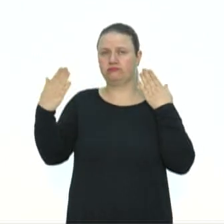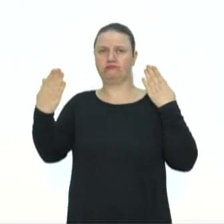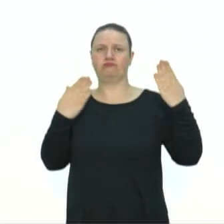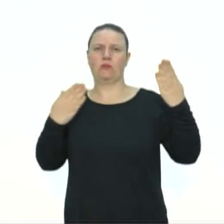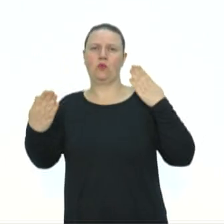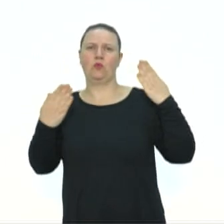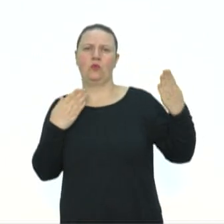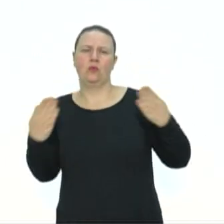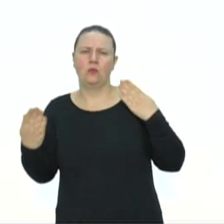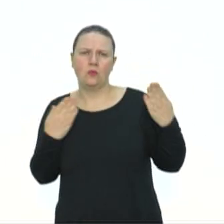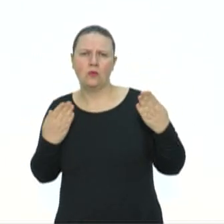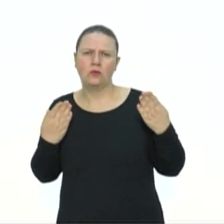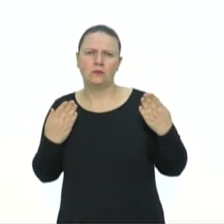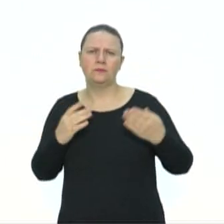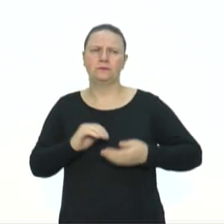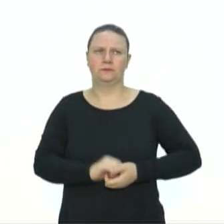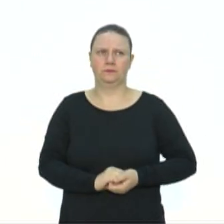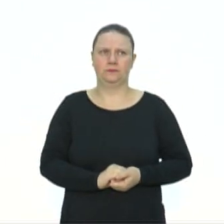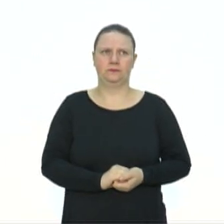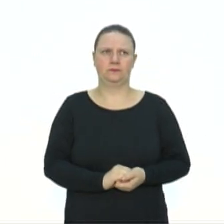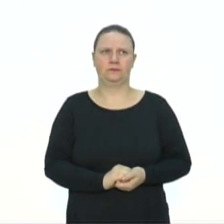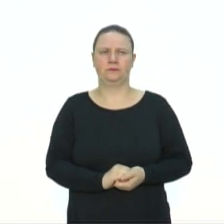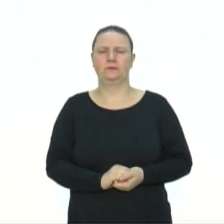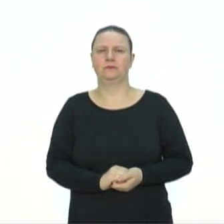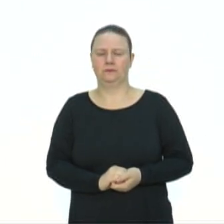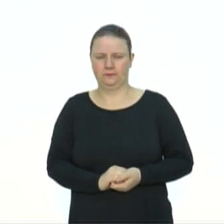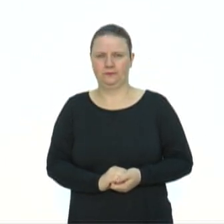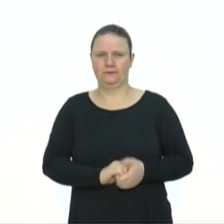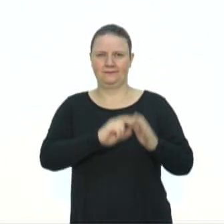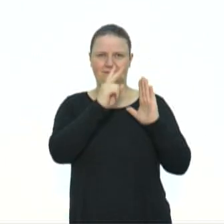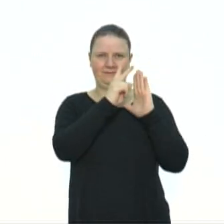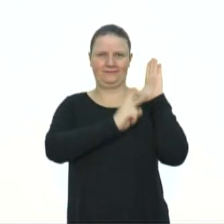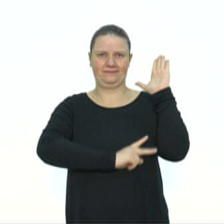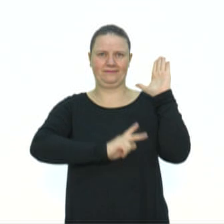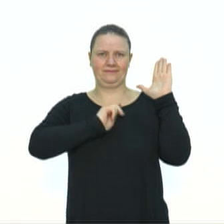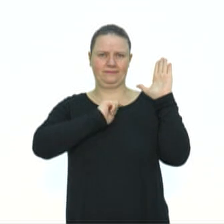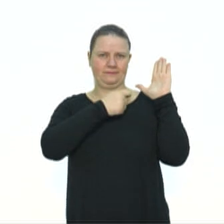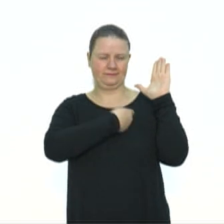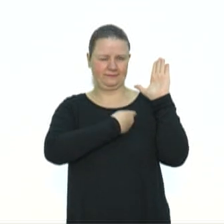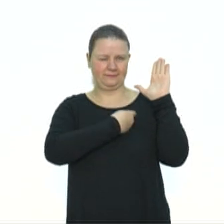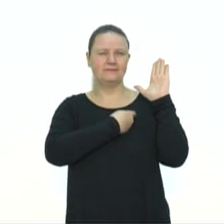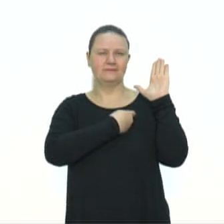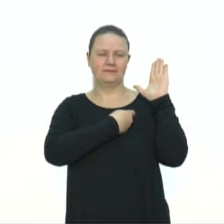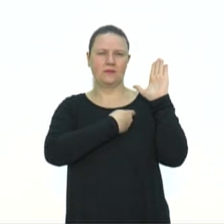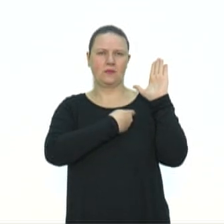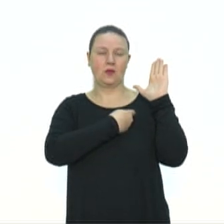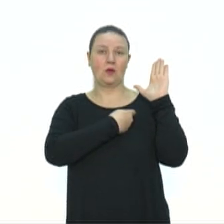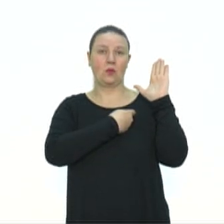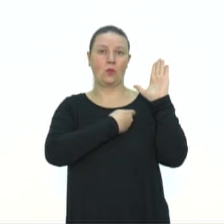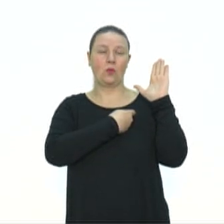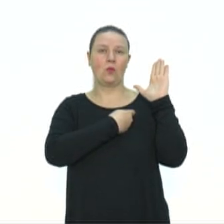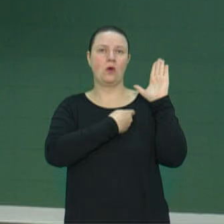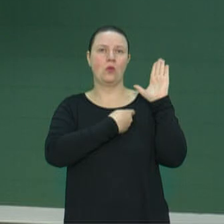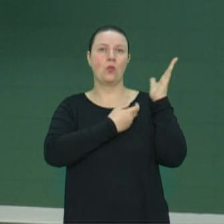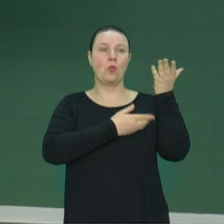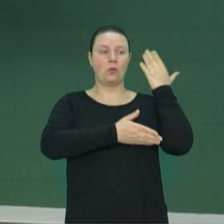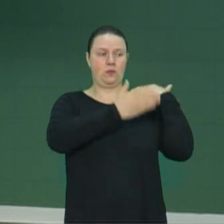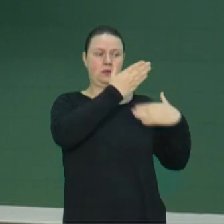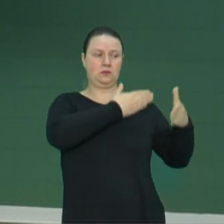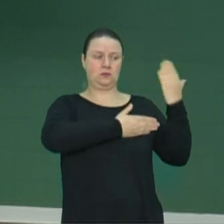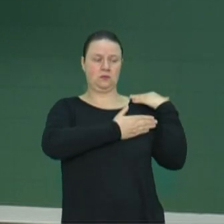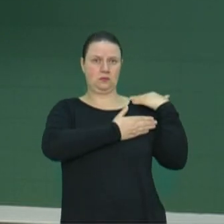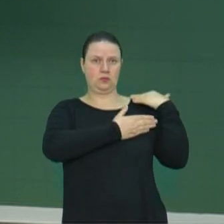comparaciones a respecto de cómo eran las cosas en el pasado y cómo son hoy, como elas são